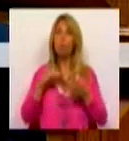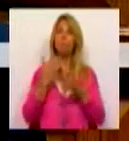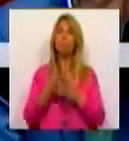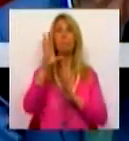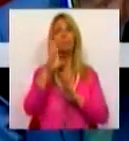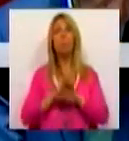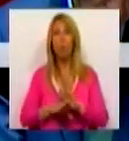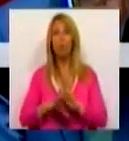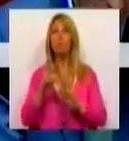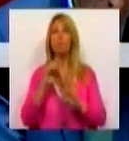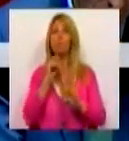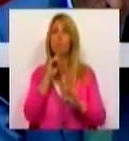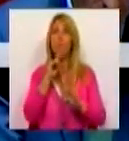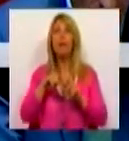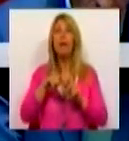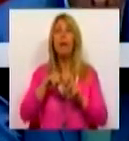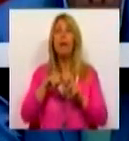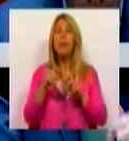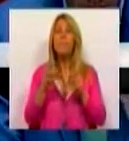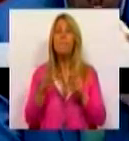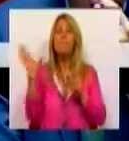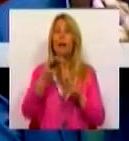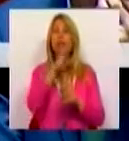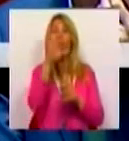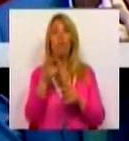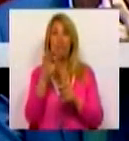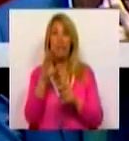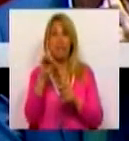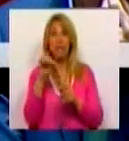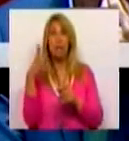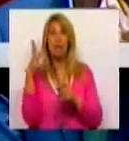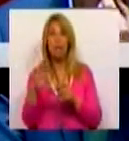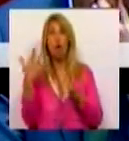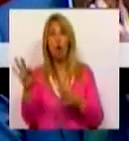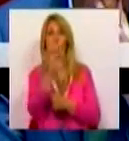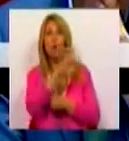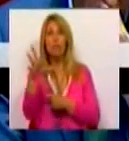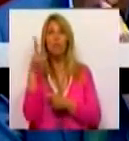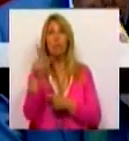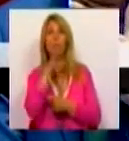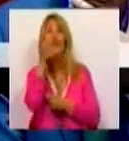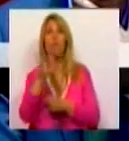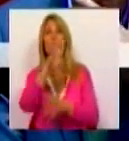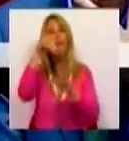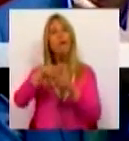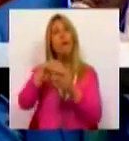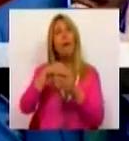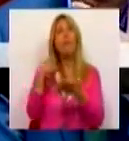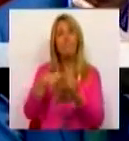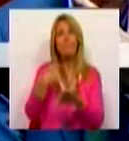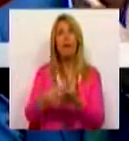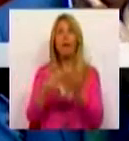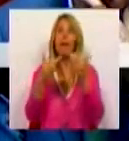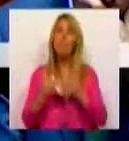eletricidade, que abrangia pouco mais de 60 mil famílias, para abranger já 800 mil famílias. É por isso também que este